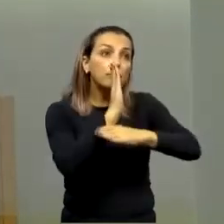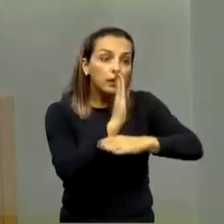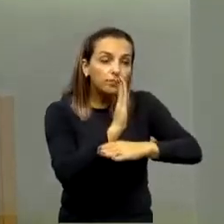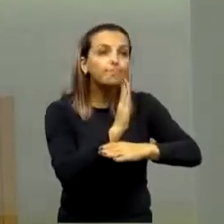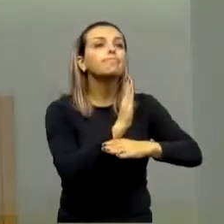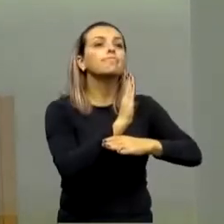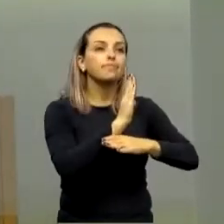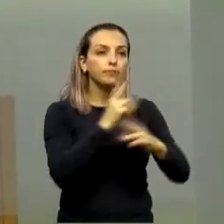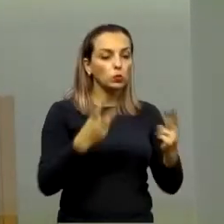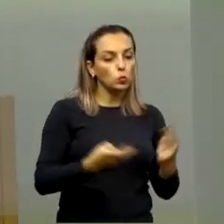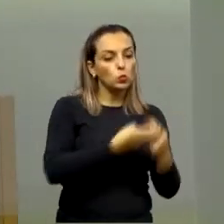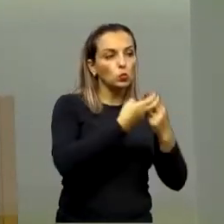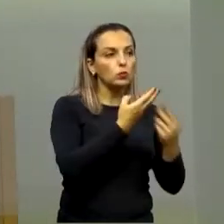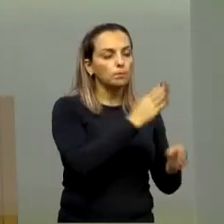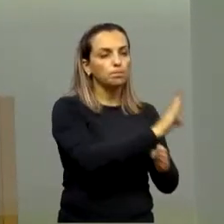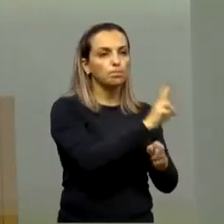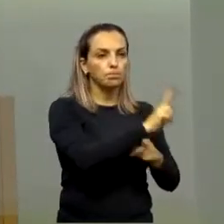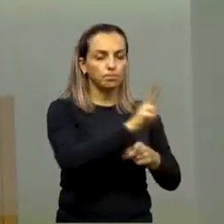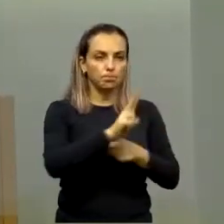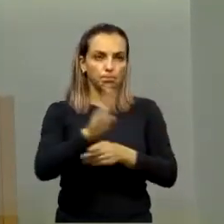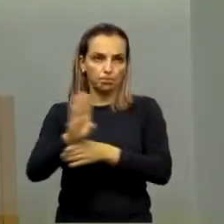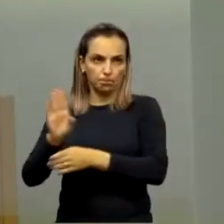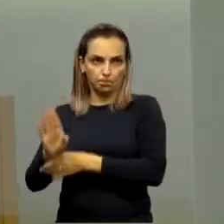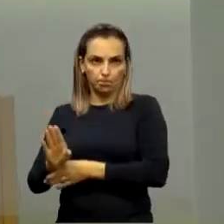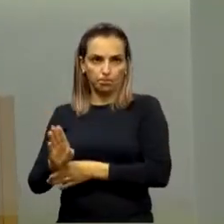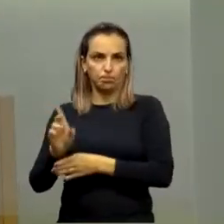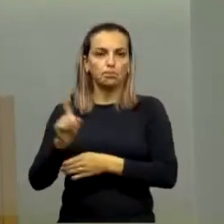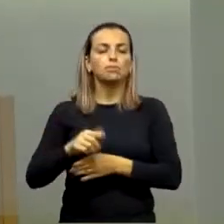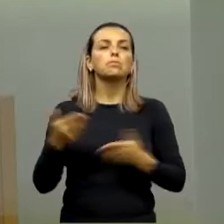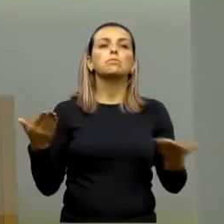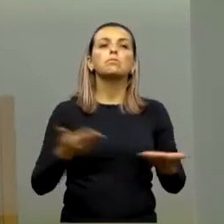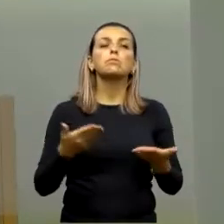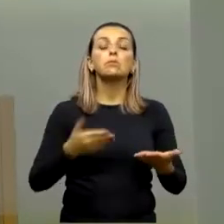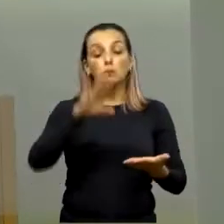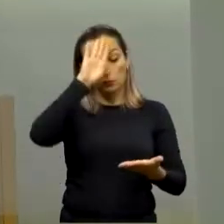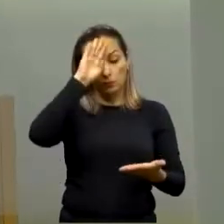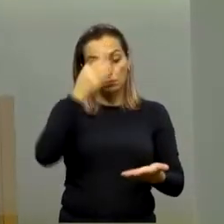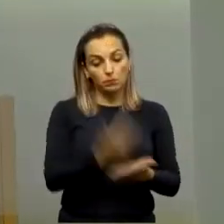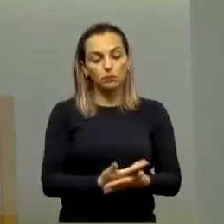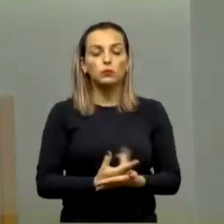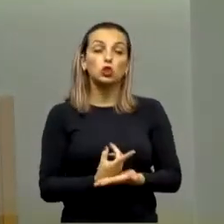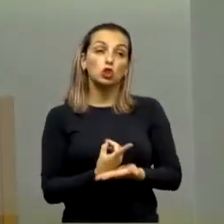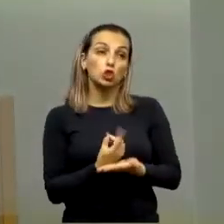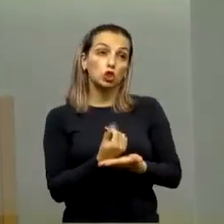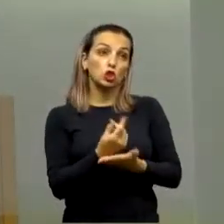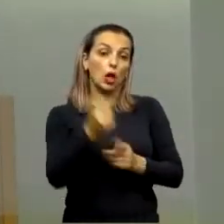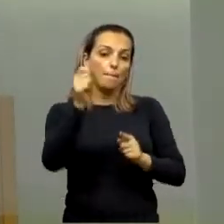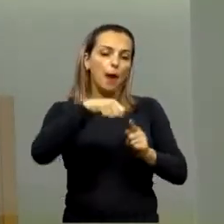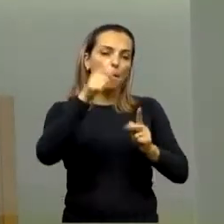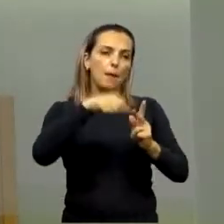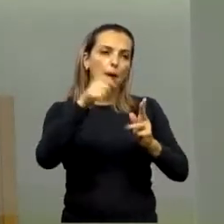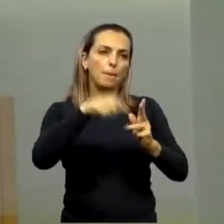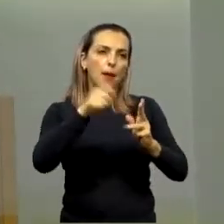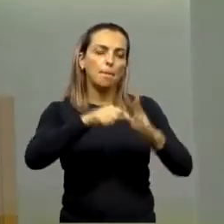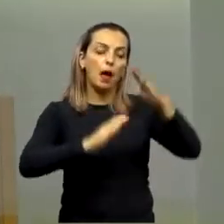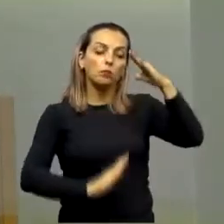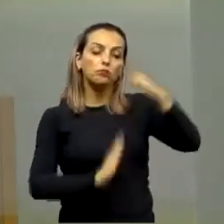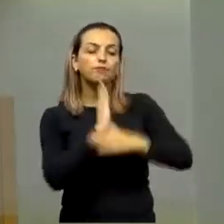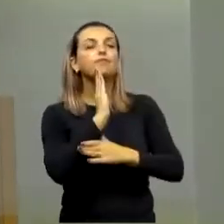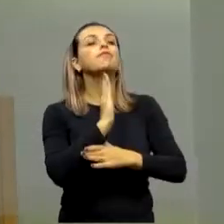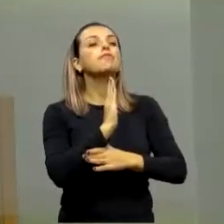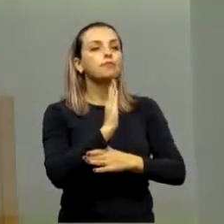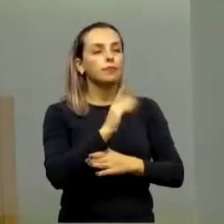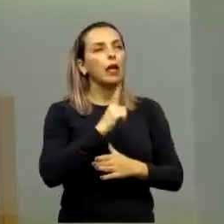teto do SUS para atendimento entendeu mas agora creio que esse aporte todo mês está teto